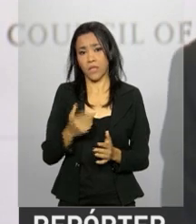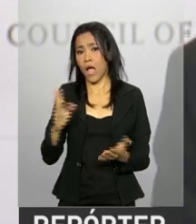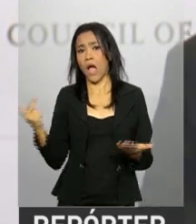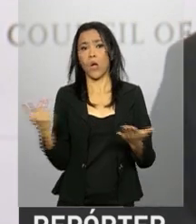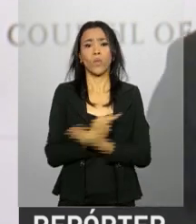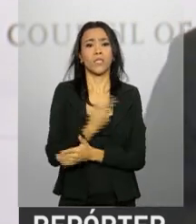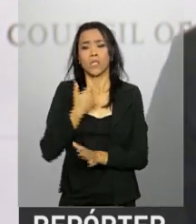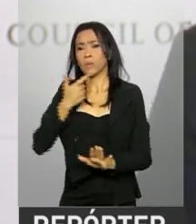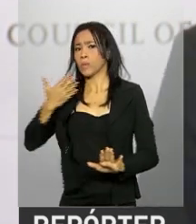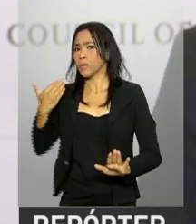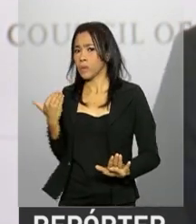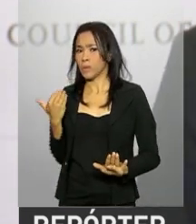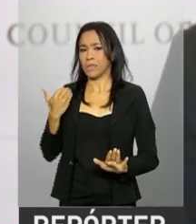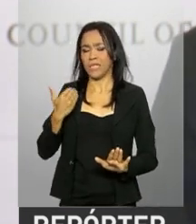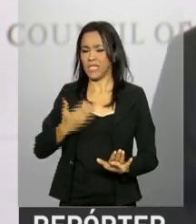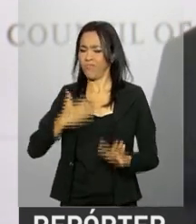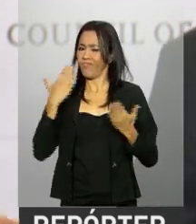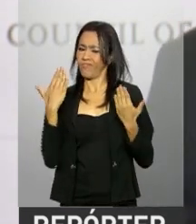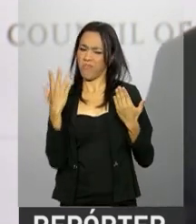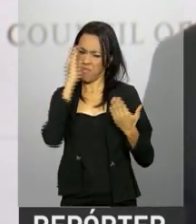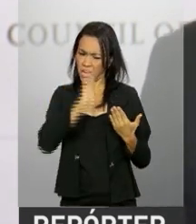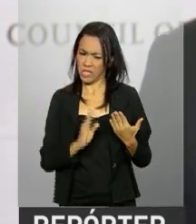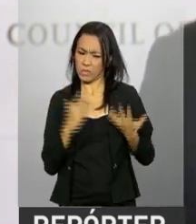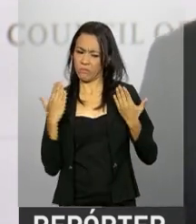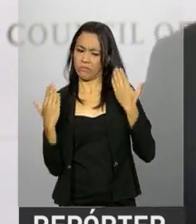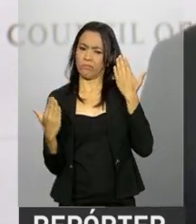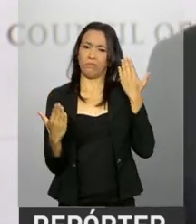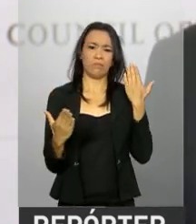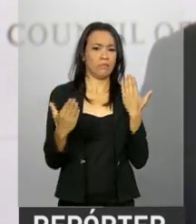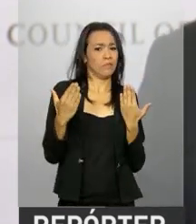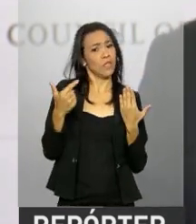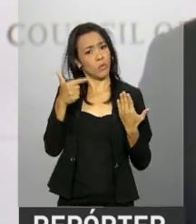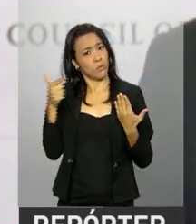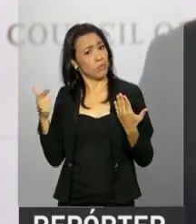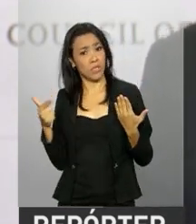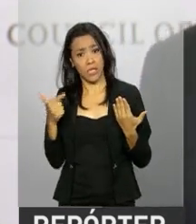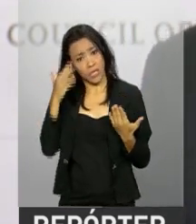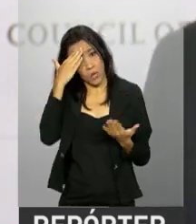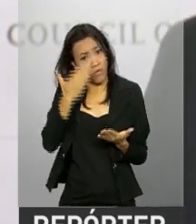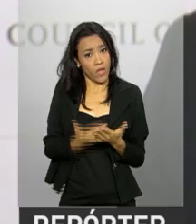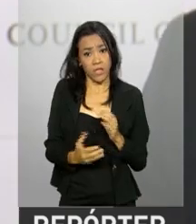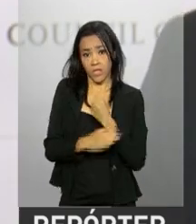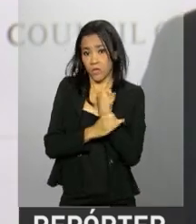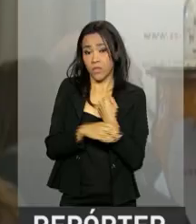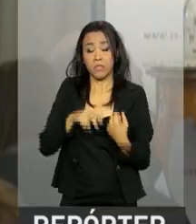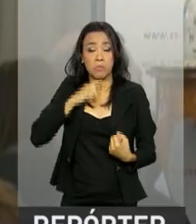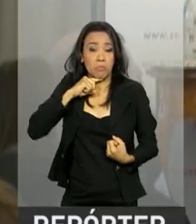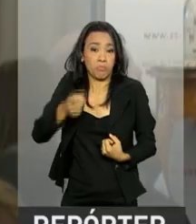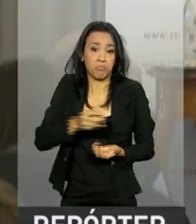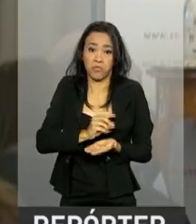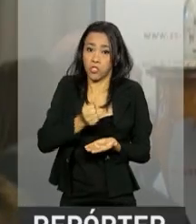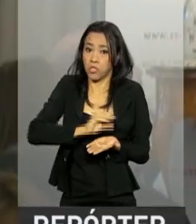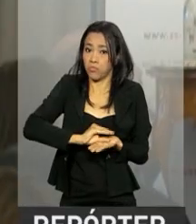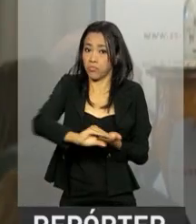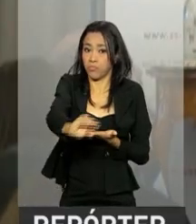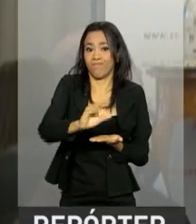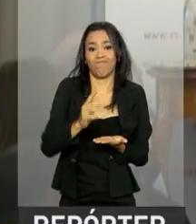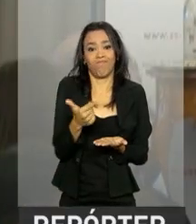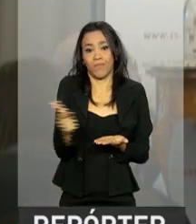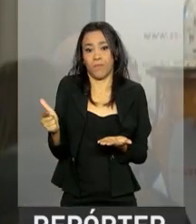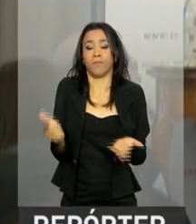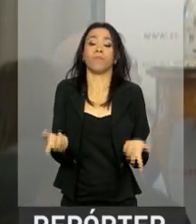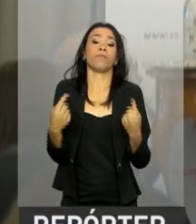se perdeu a confiança no país e onde não há esperança e depois confiança não há investimento Michel Temer também